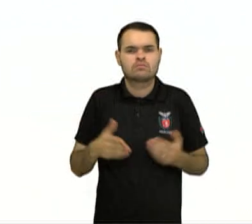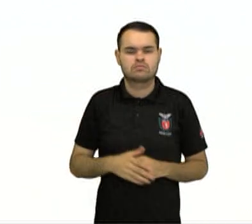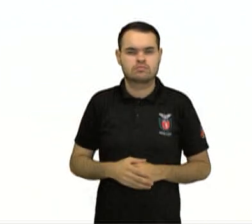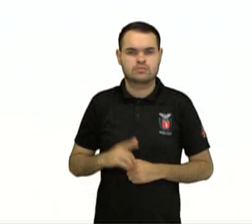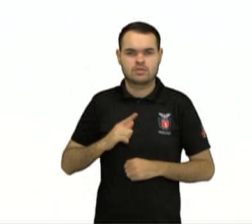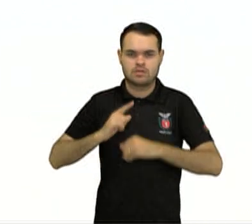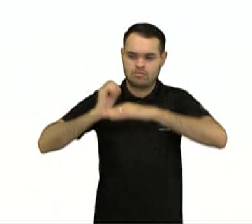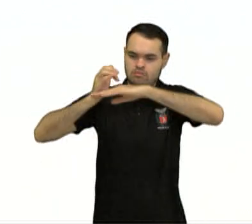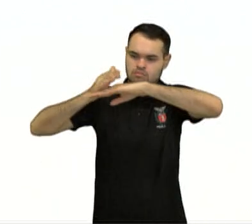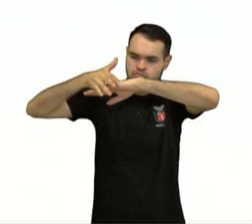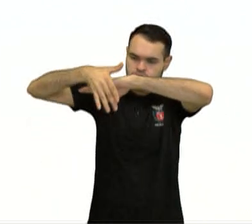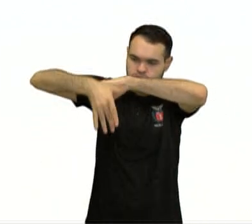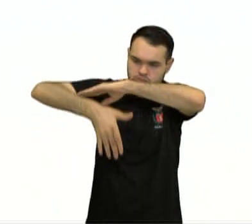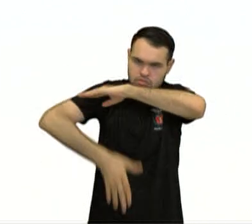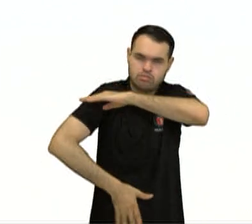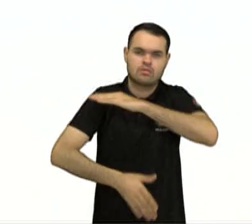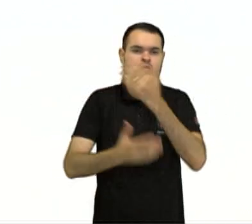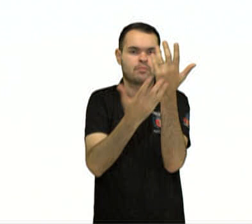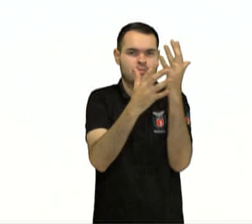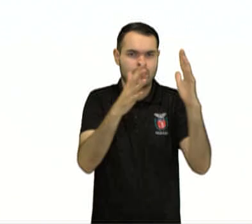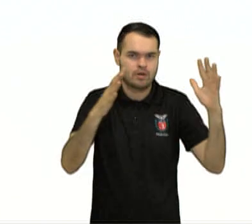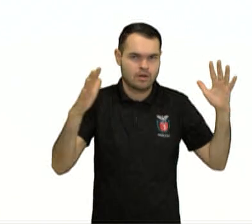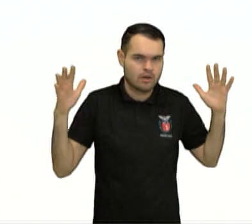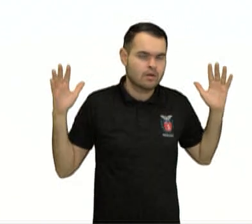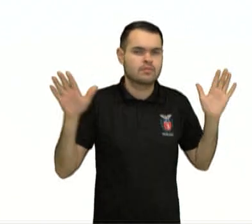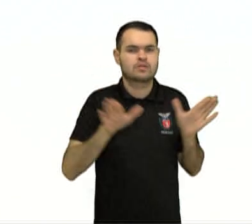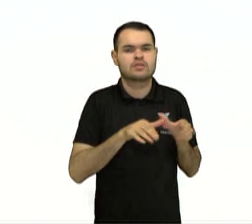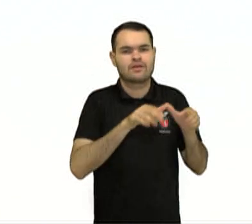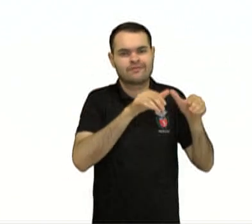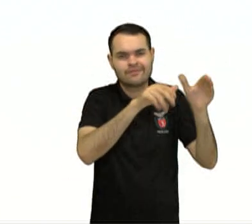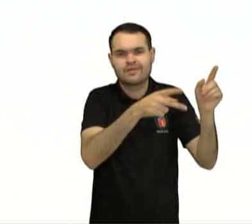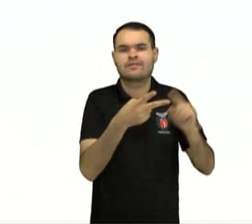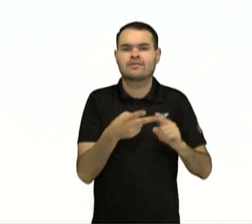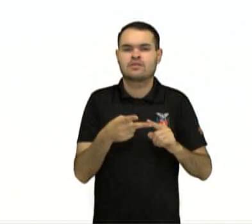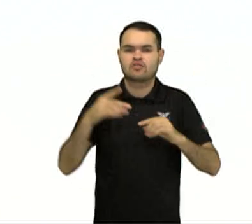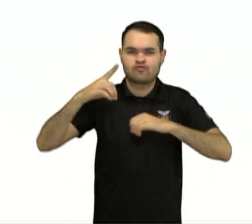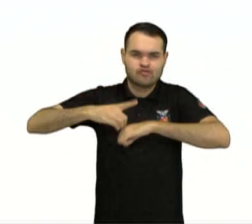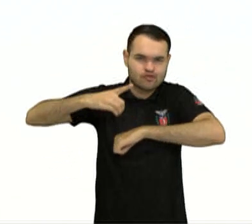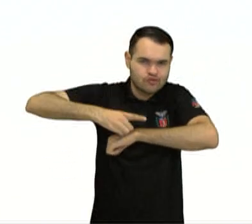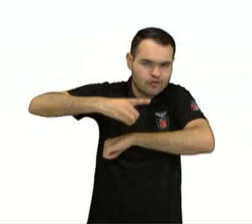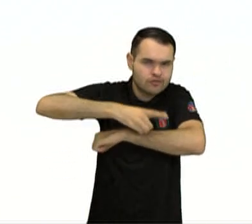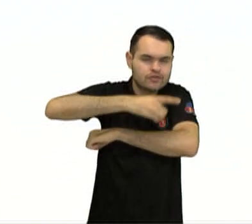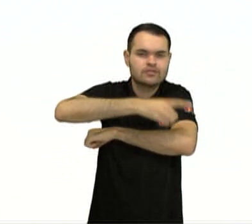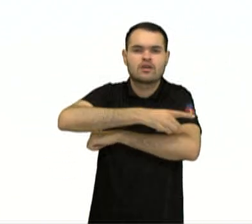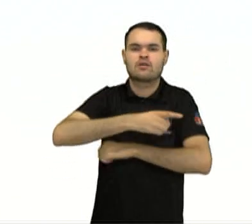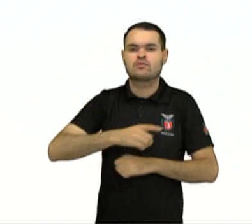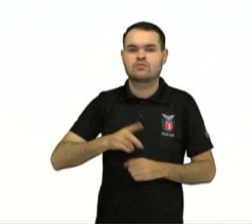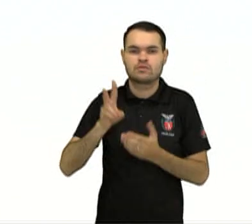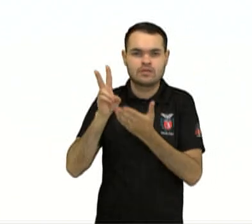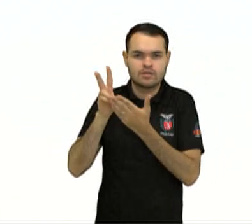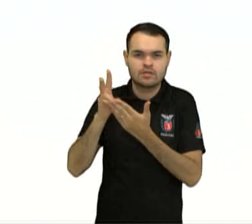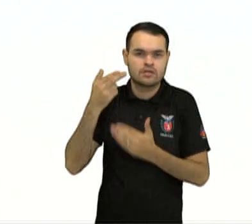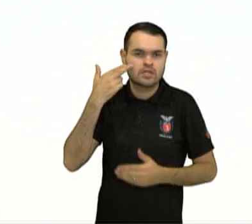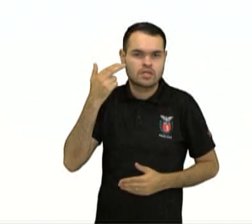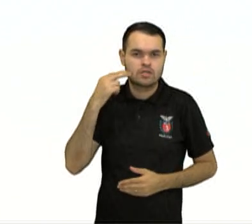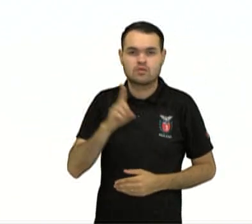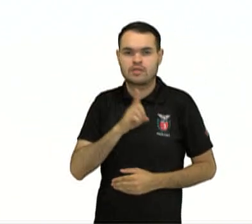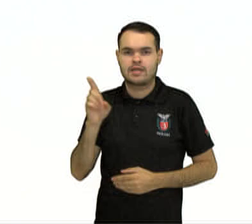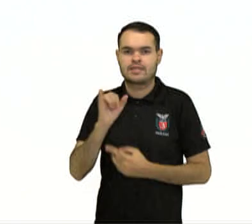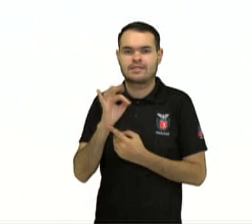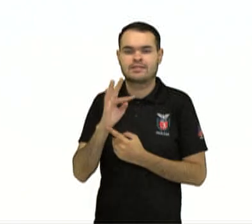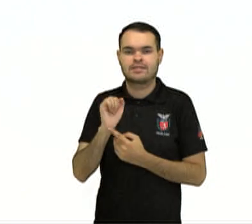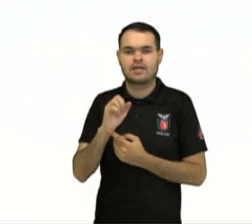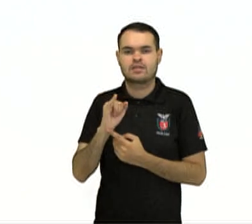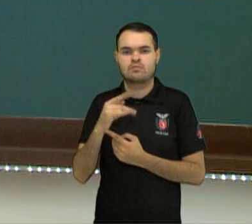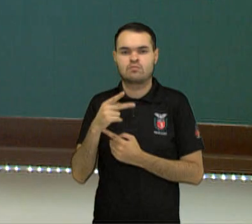Cataratas do Iguaçu, Parque das Aves, Vale dos Dinossauros, Usina de Itaipu. Então aqui eu coloquei alguns exemplos. Compare com os que você colocou,